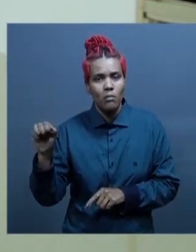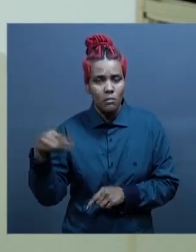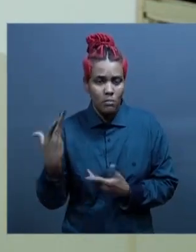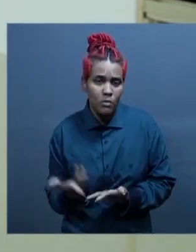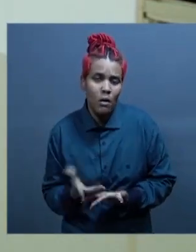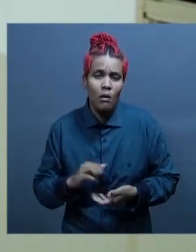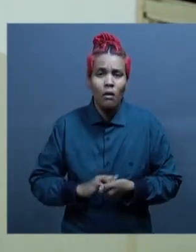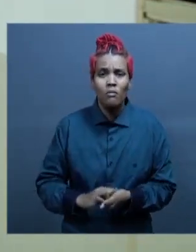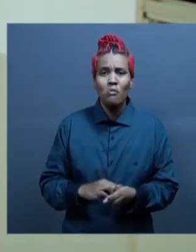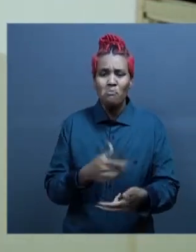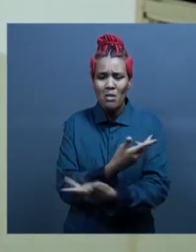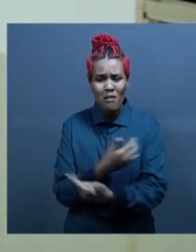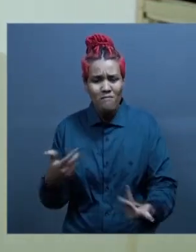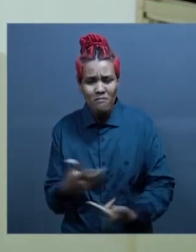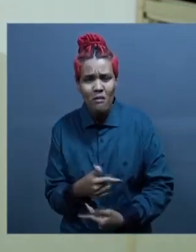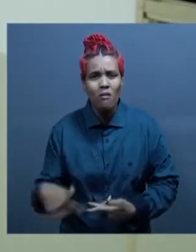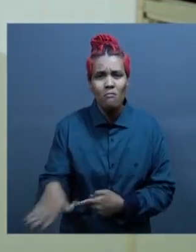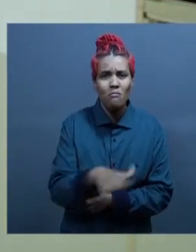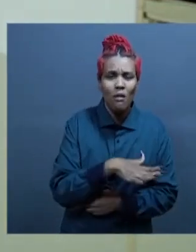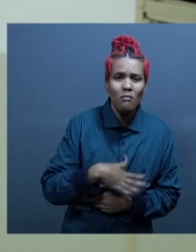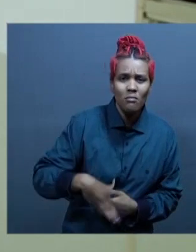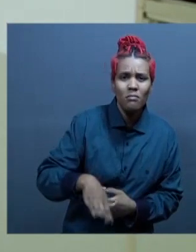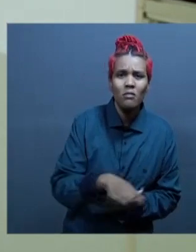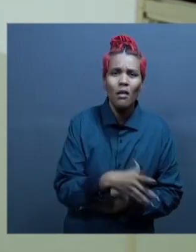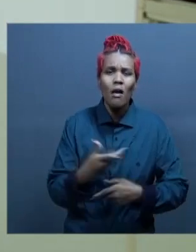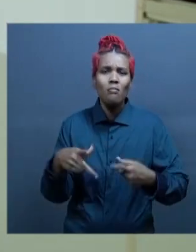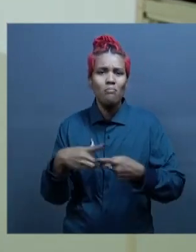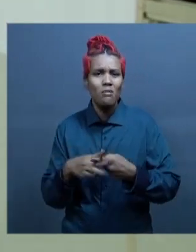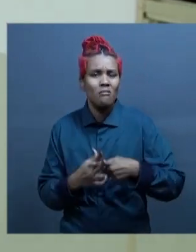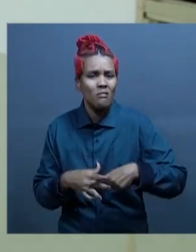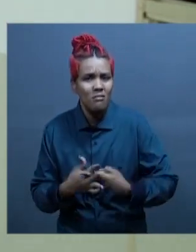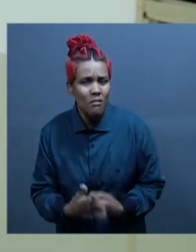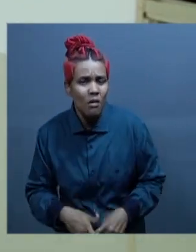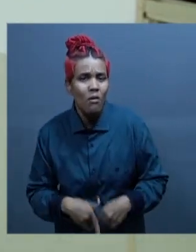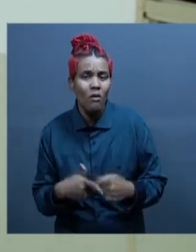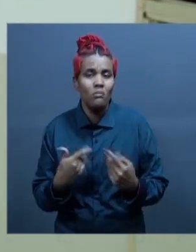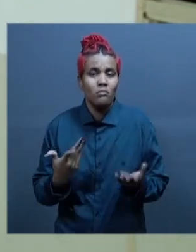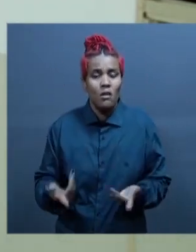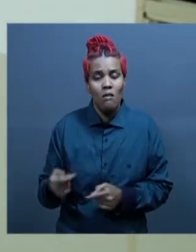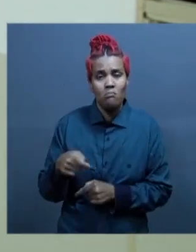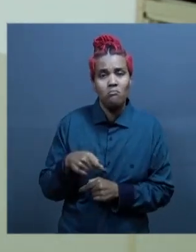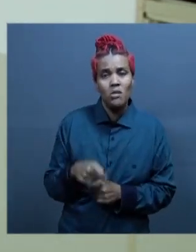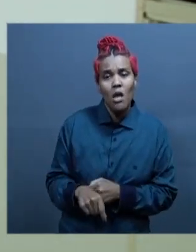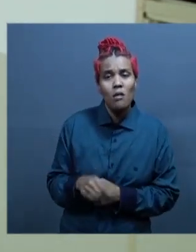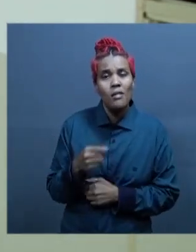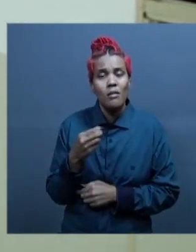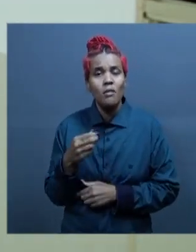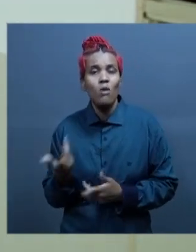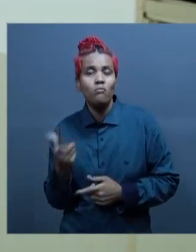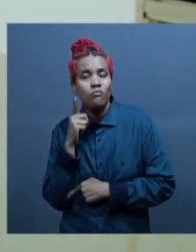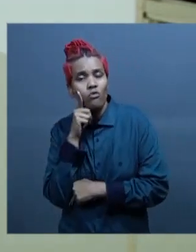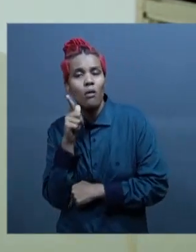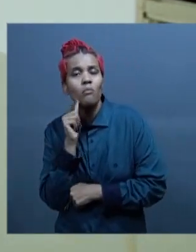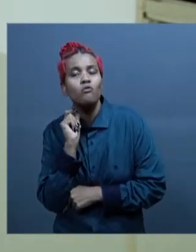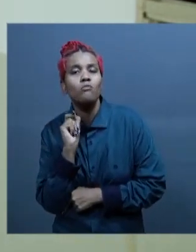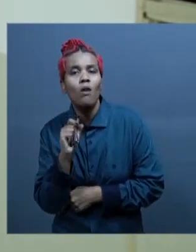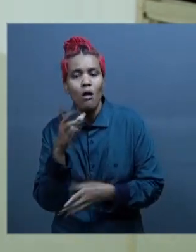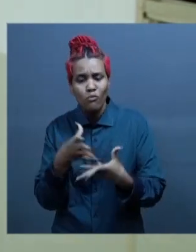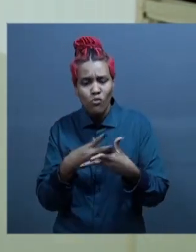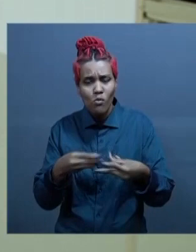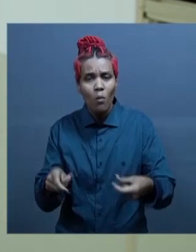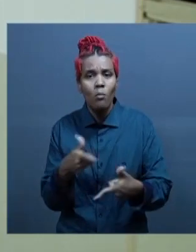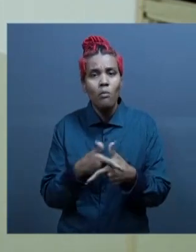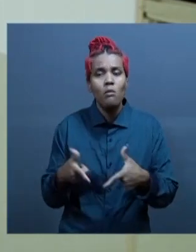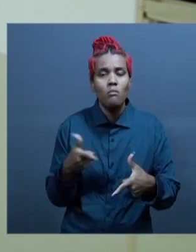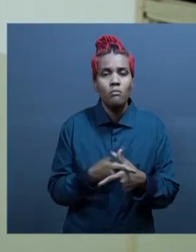contabilidade e logística de manutenção então aqui a gente conseguiria resolver esses pequenos problemas que possam está